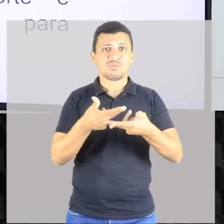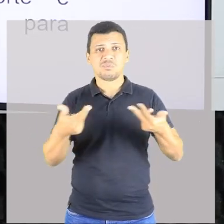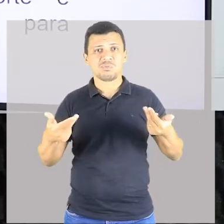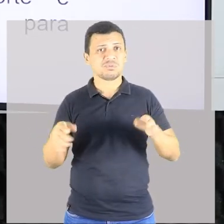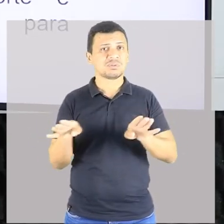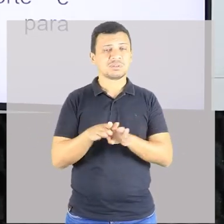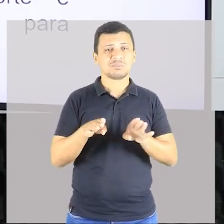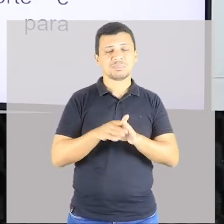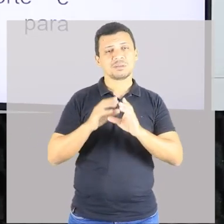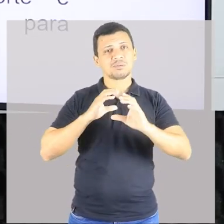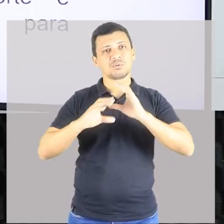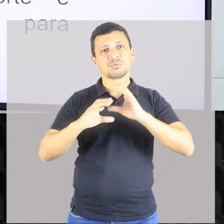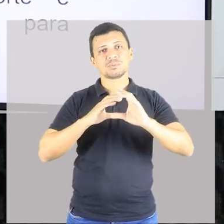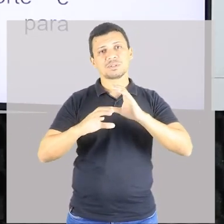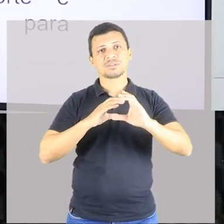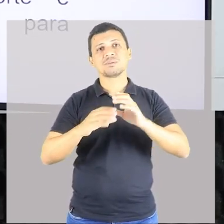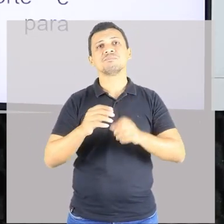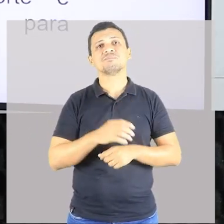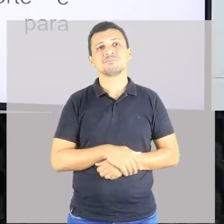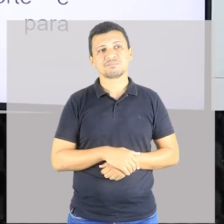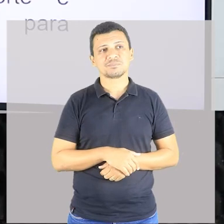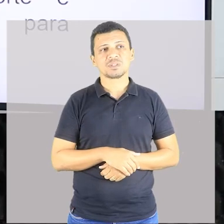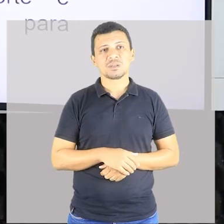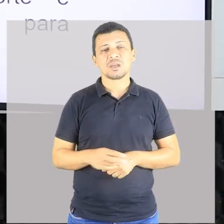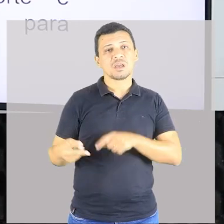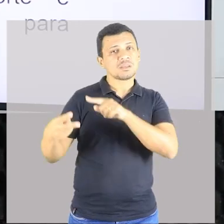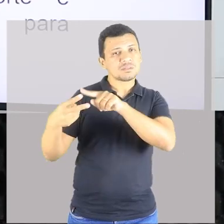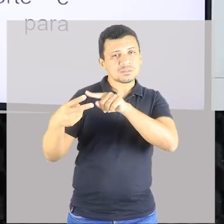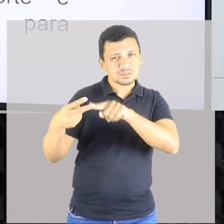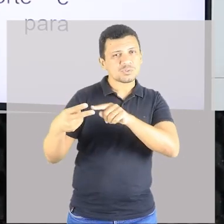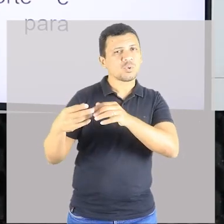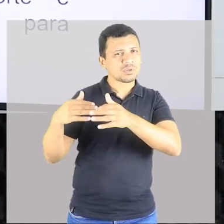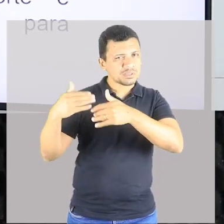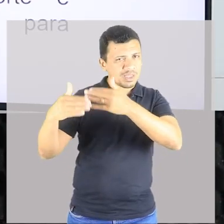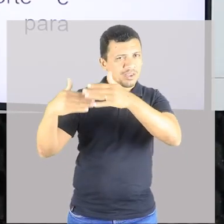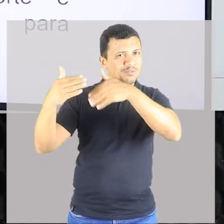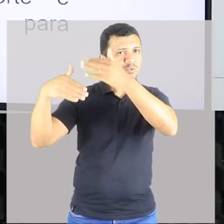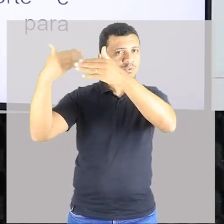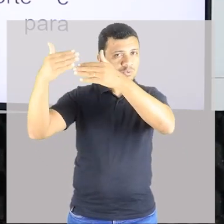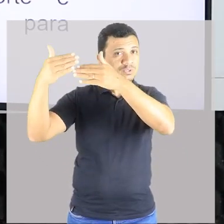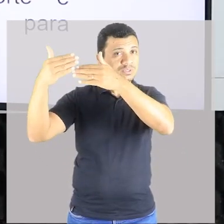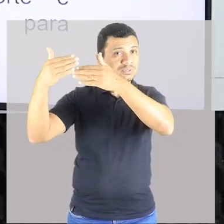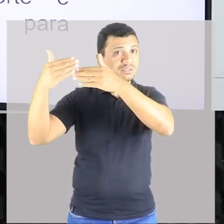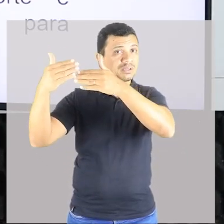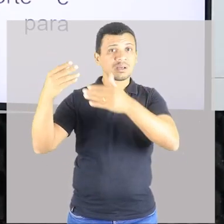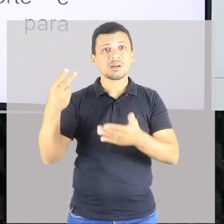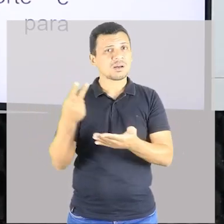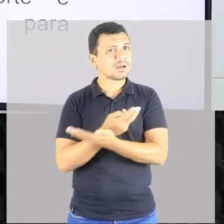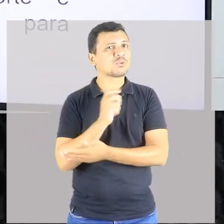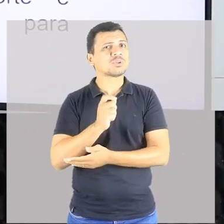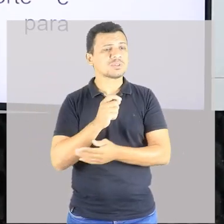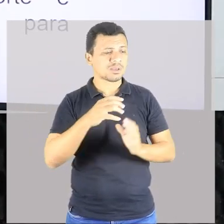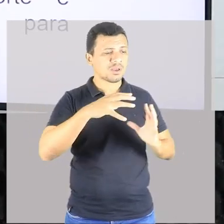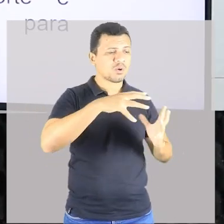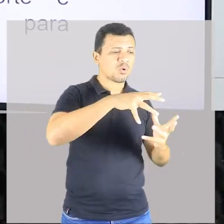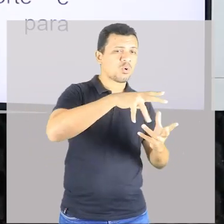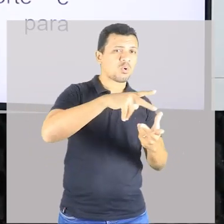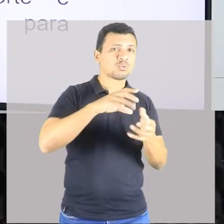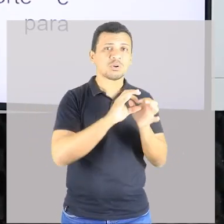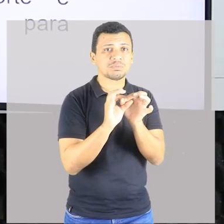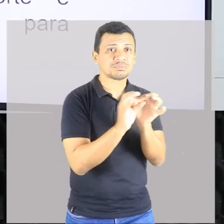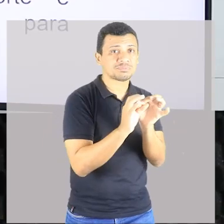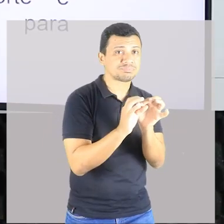comunicação. Cada vez que esses 2 elementos evoluem, o processo de globalização